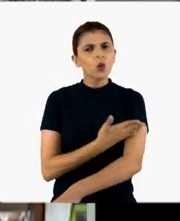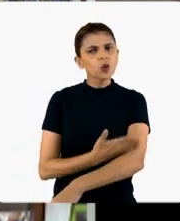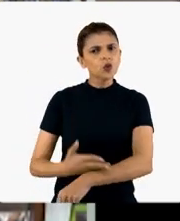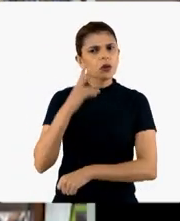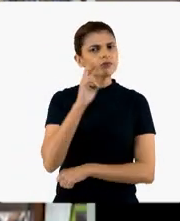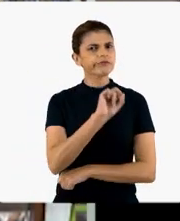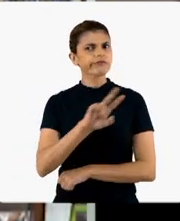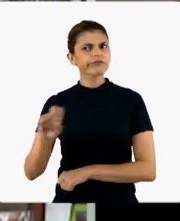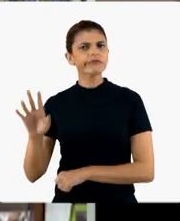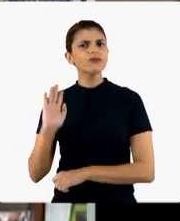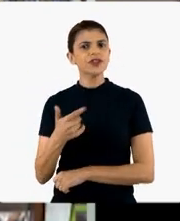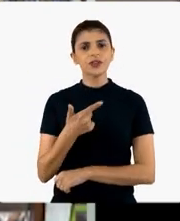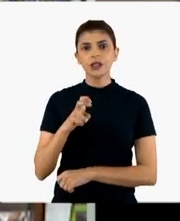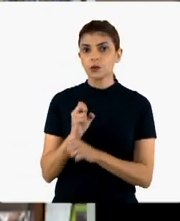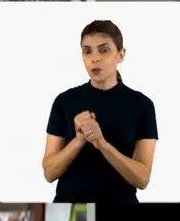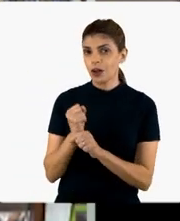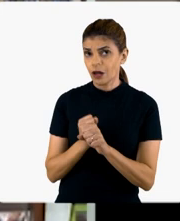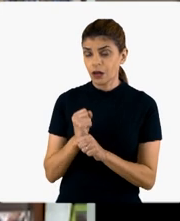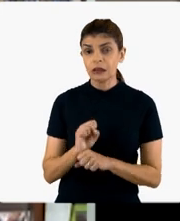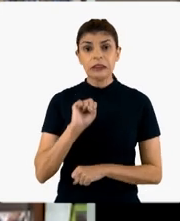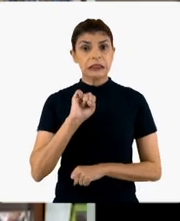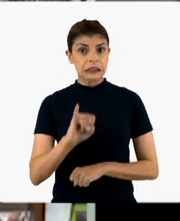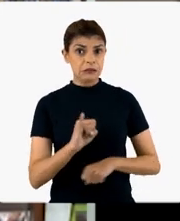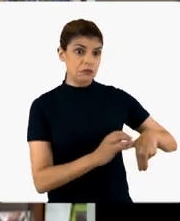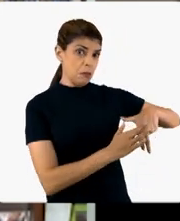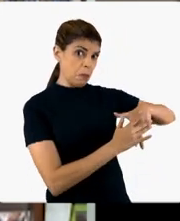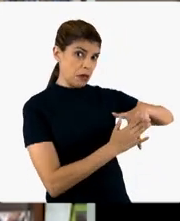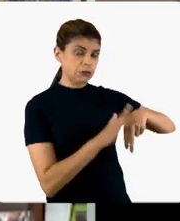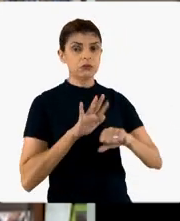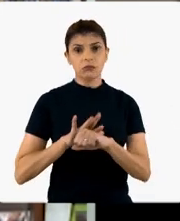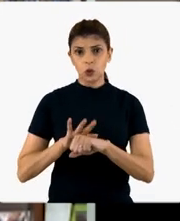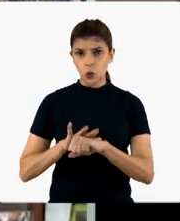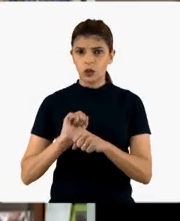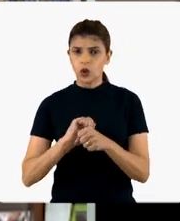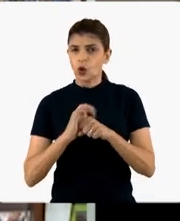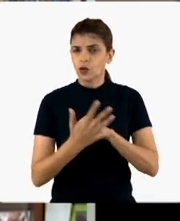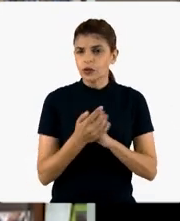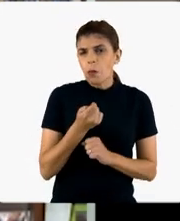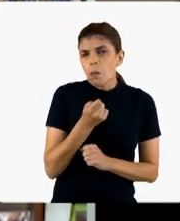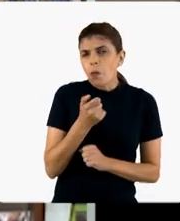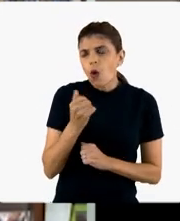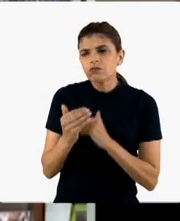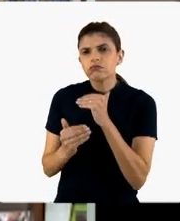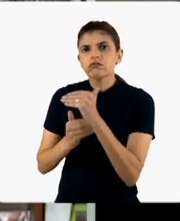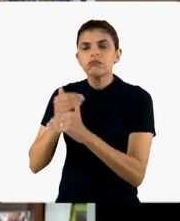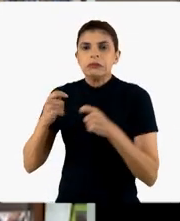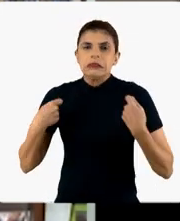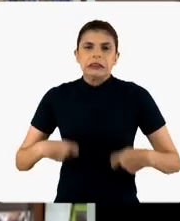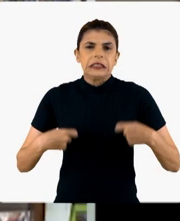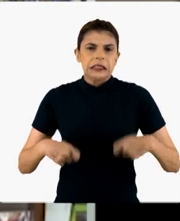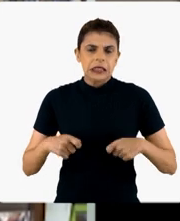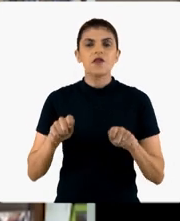se acostumou a lidar nesses últimos 25 anos, né? Agora, se o doente, e os meus doentes, poucos evoluíram